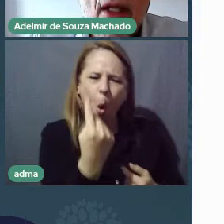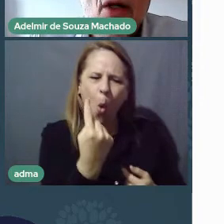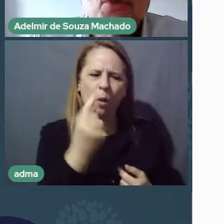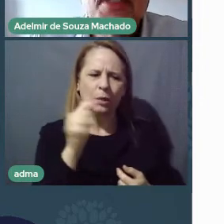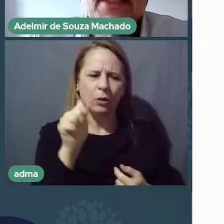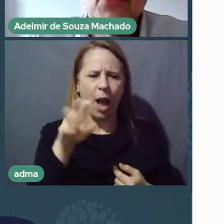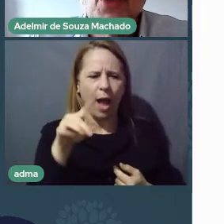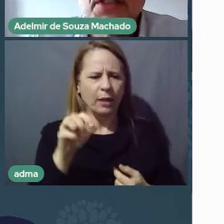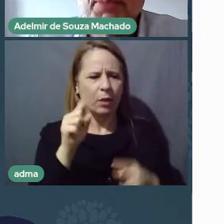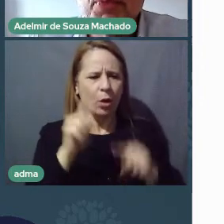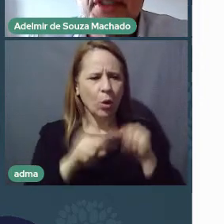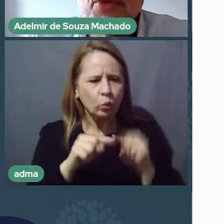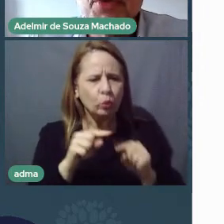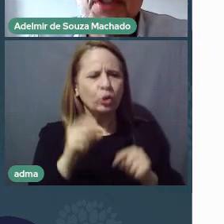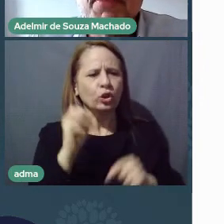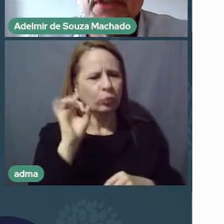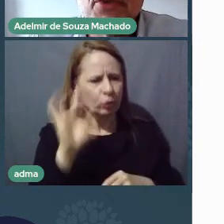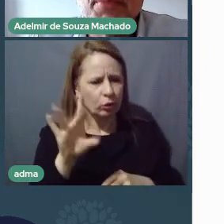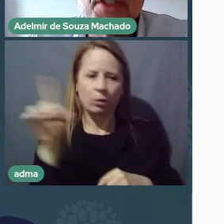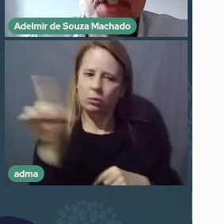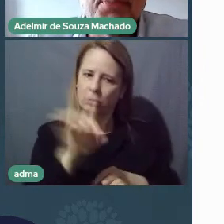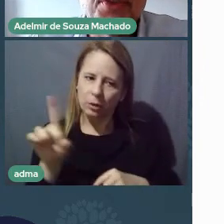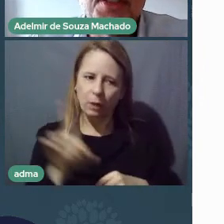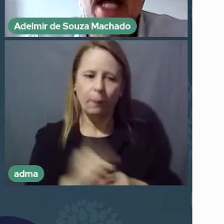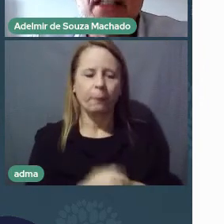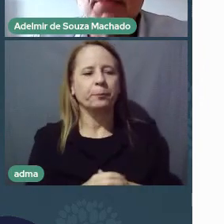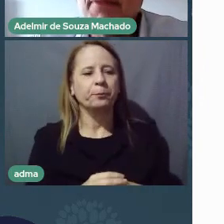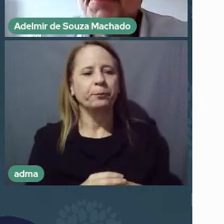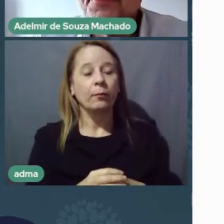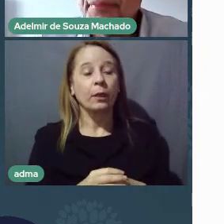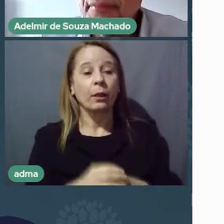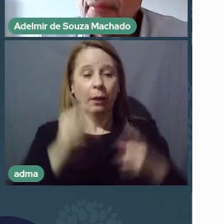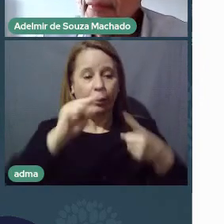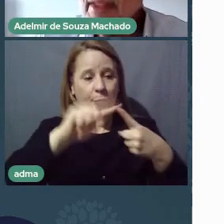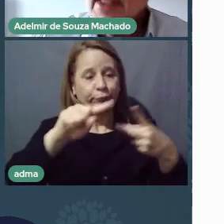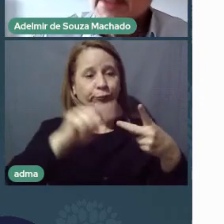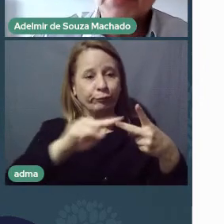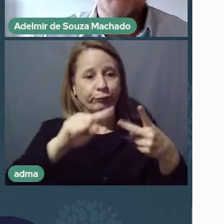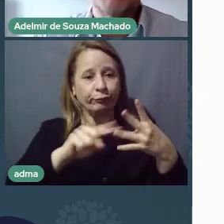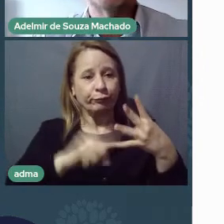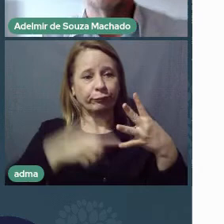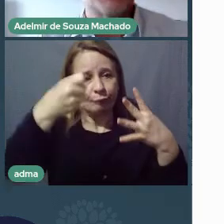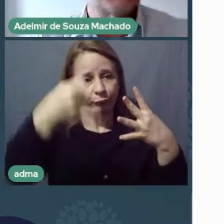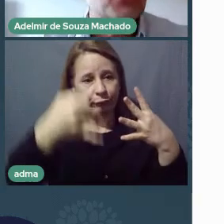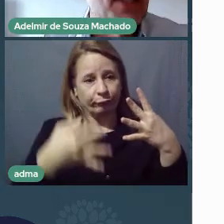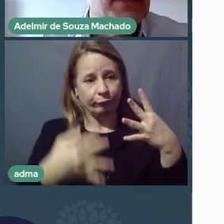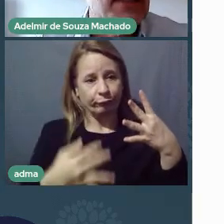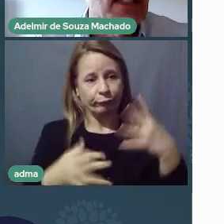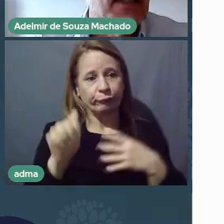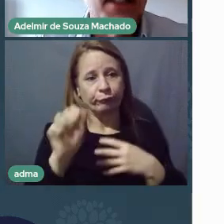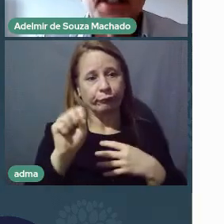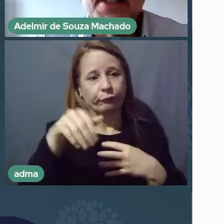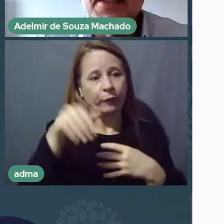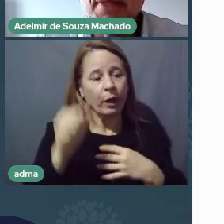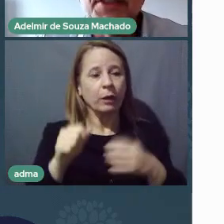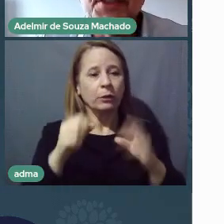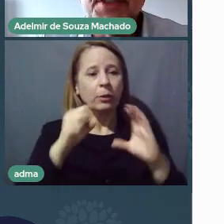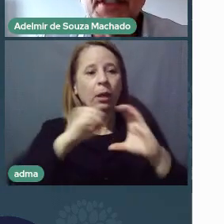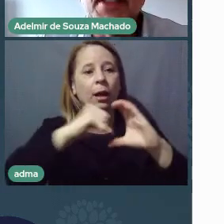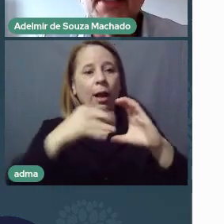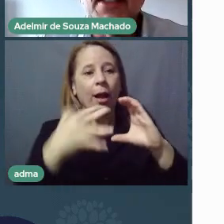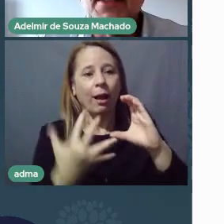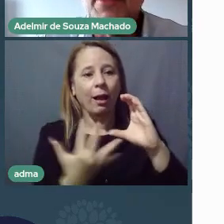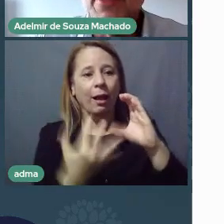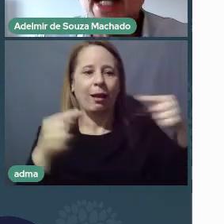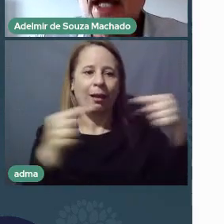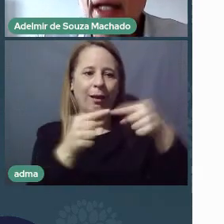Então, os endótipos e subtipos de asma estão relacionados com essas características.